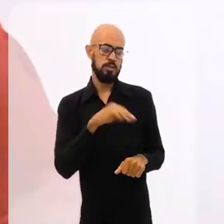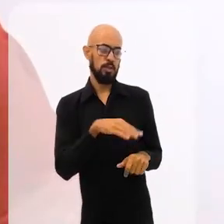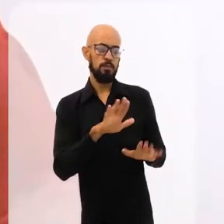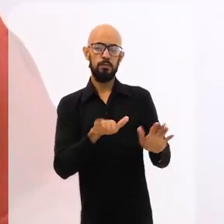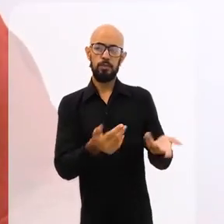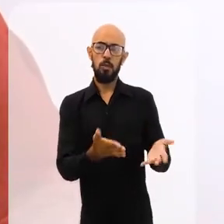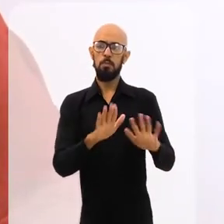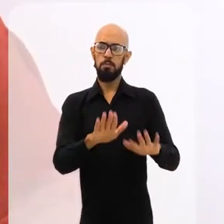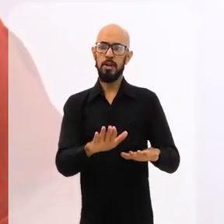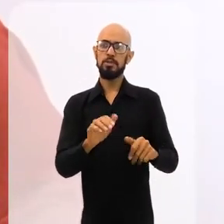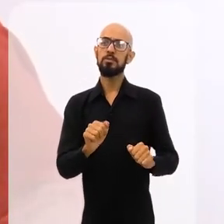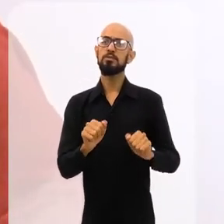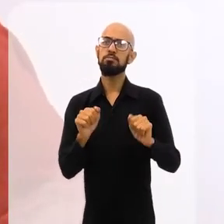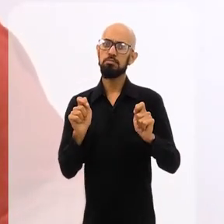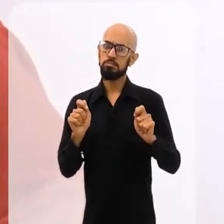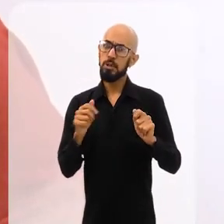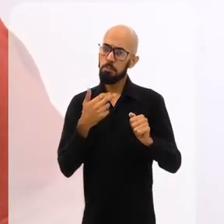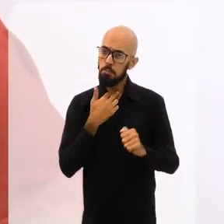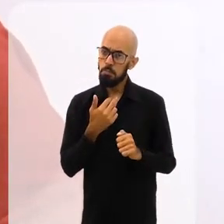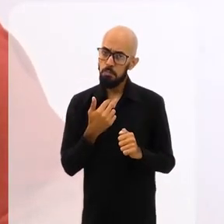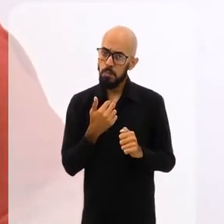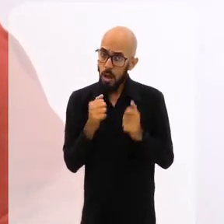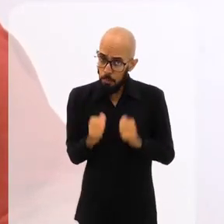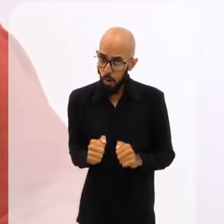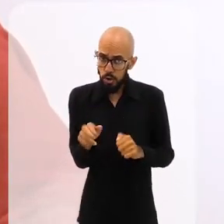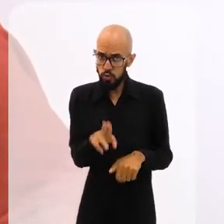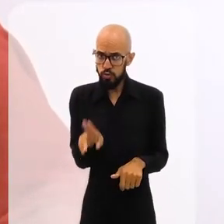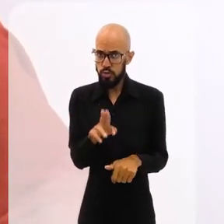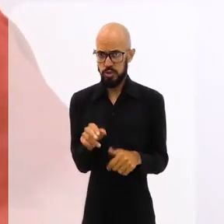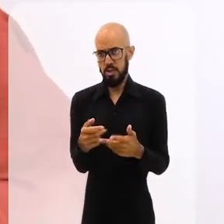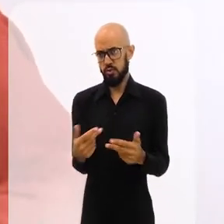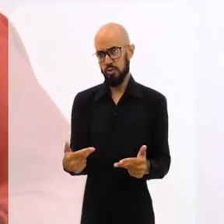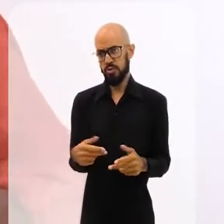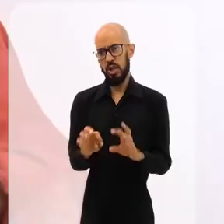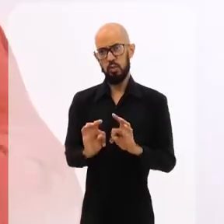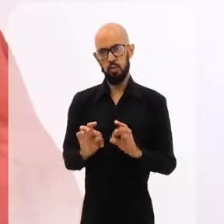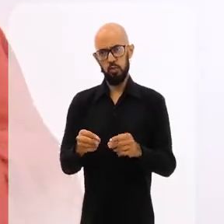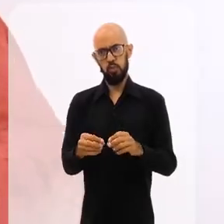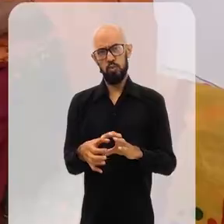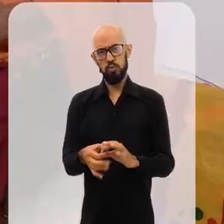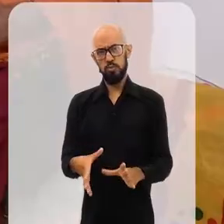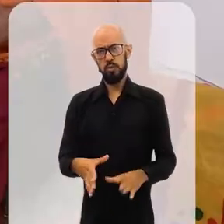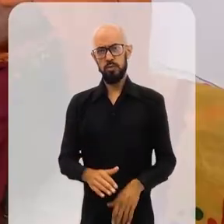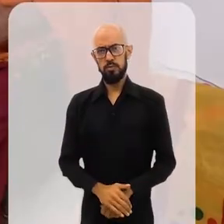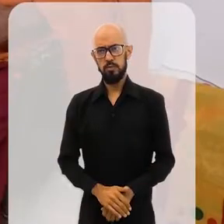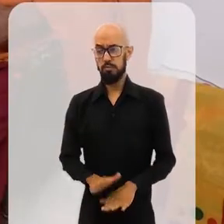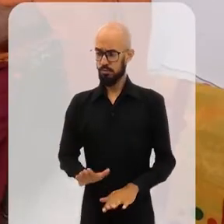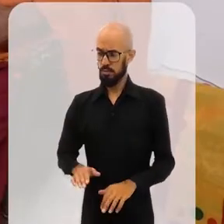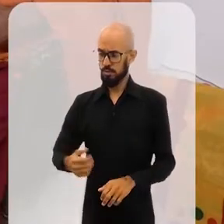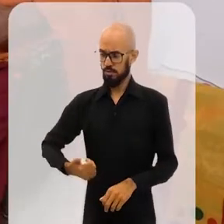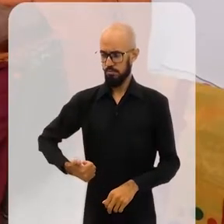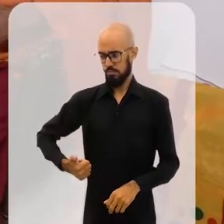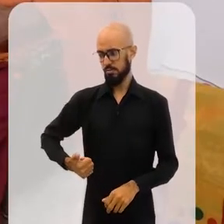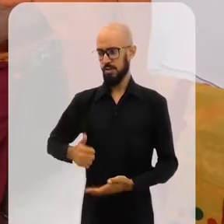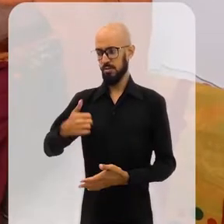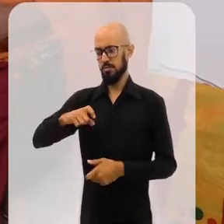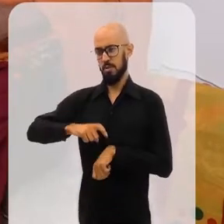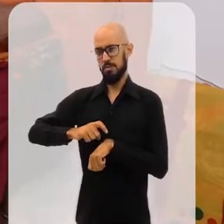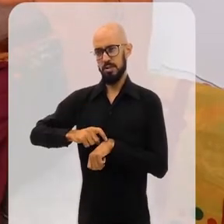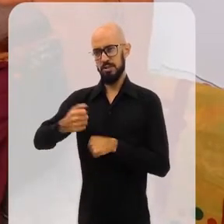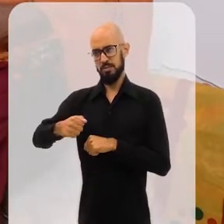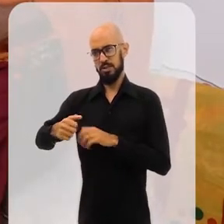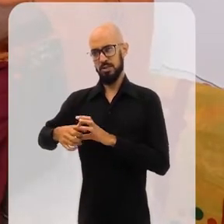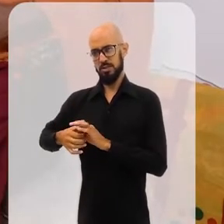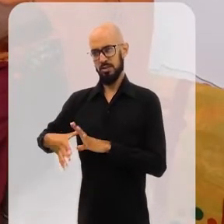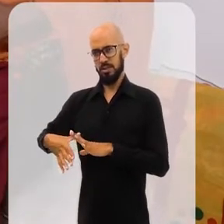desapego não quer dizer que você não deva utilizar as coisas. Certo. Tudo está disponível. Mas naquele primeiro momento. Sim,